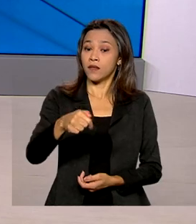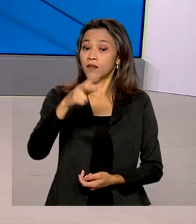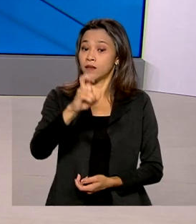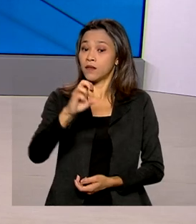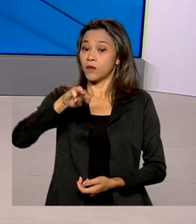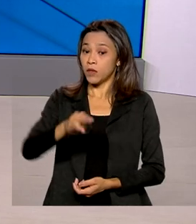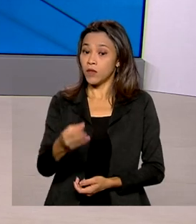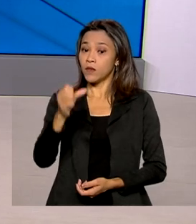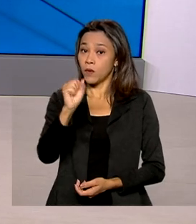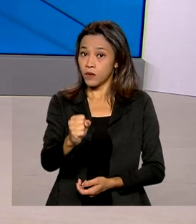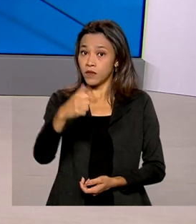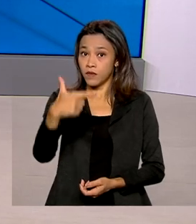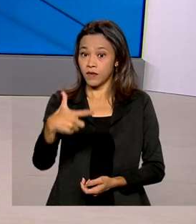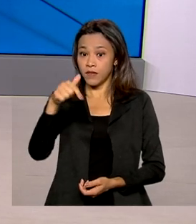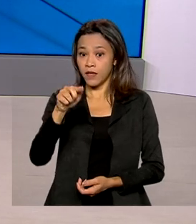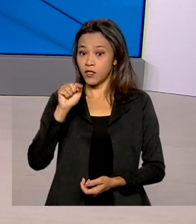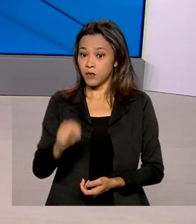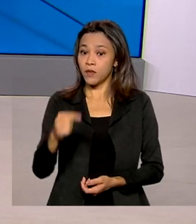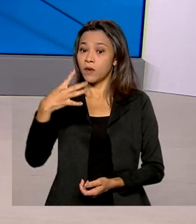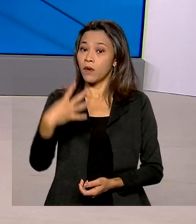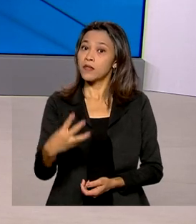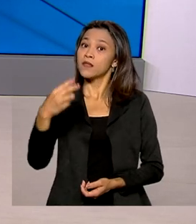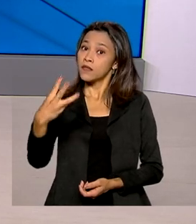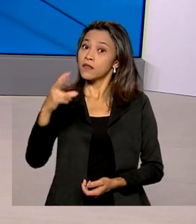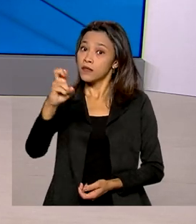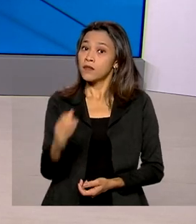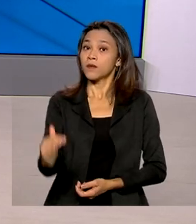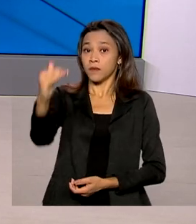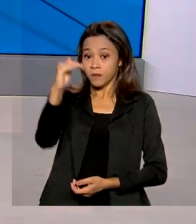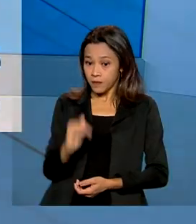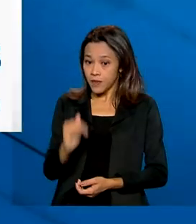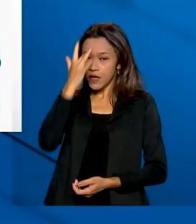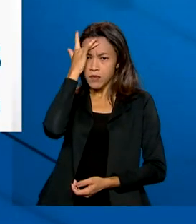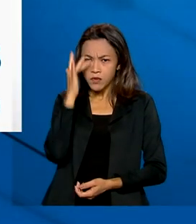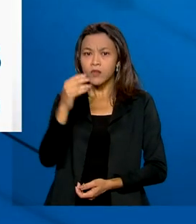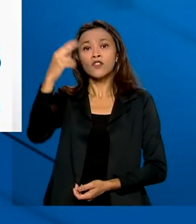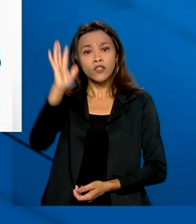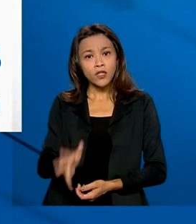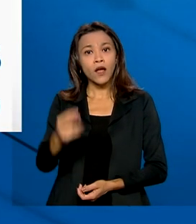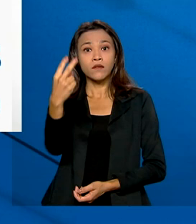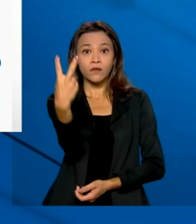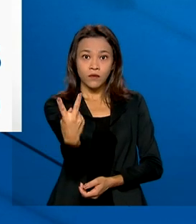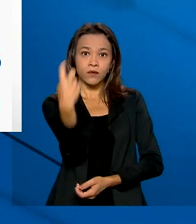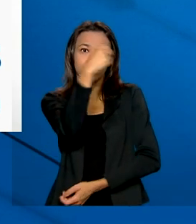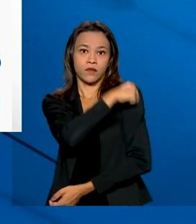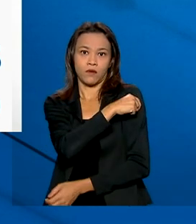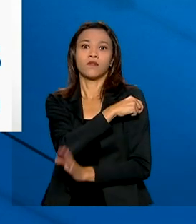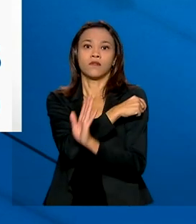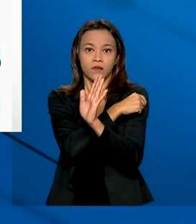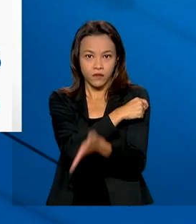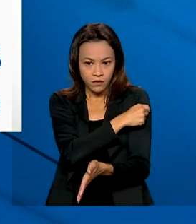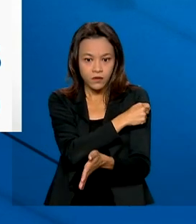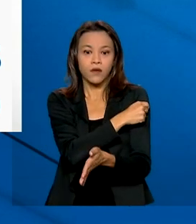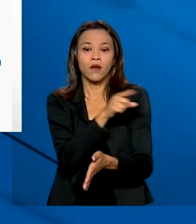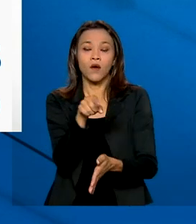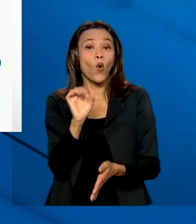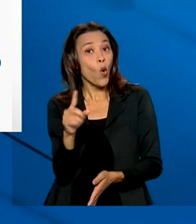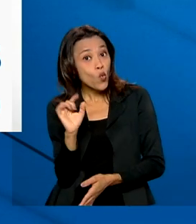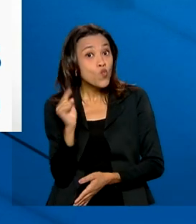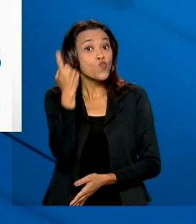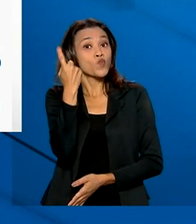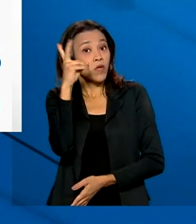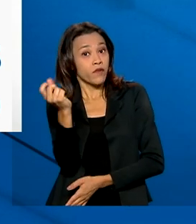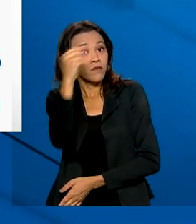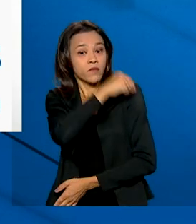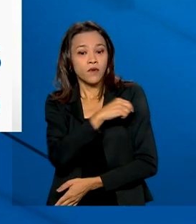.827.435. E as pessoas que completaram a imunização com duas doses ou a dose única já